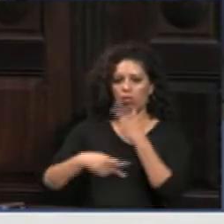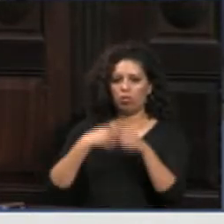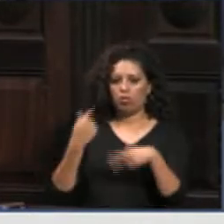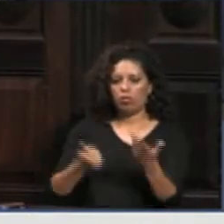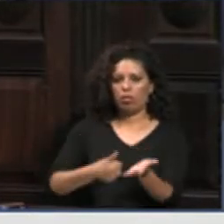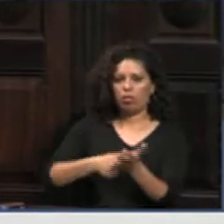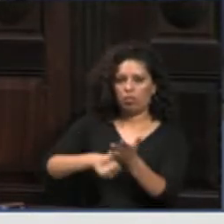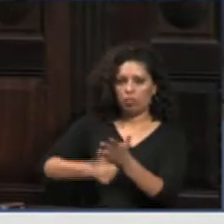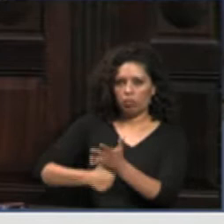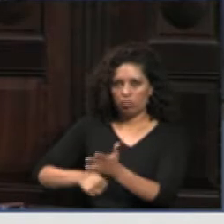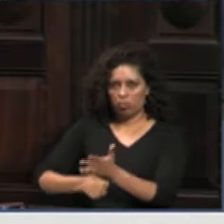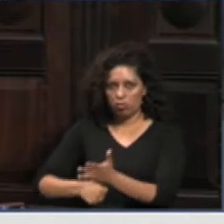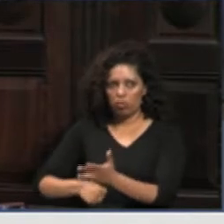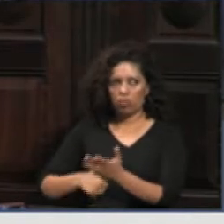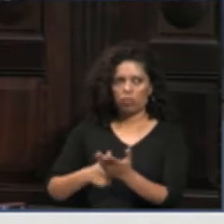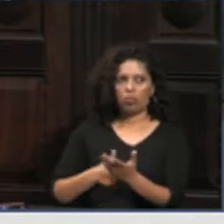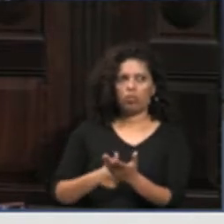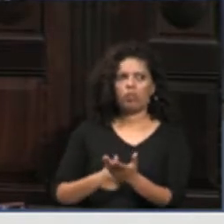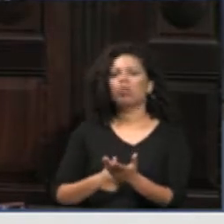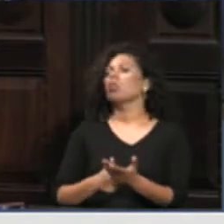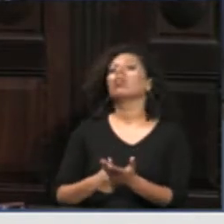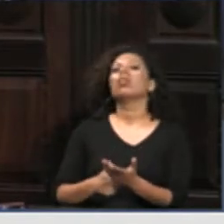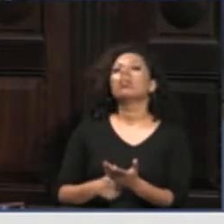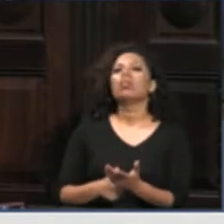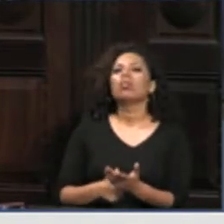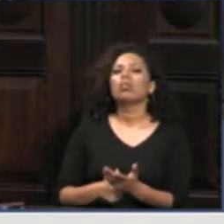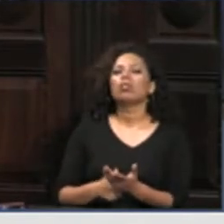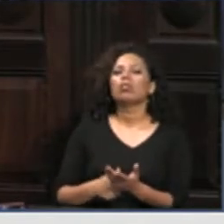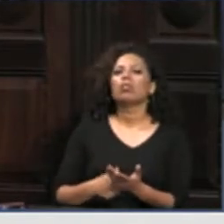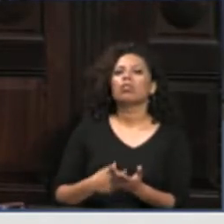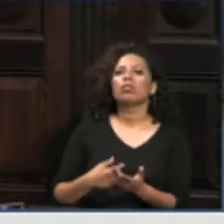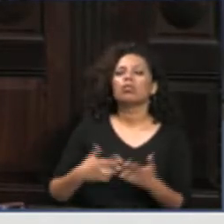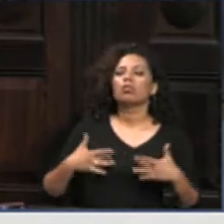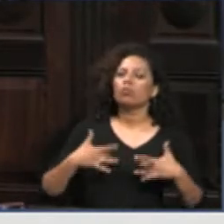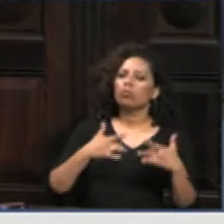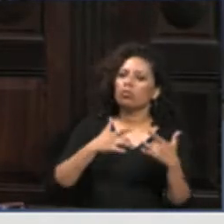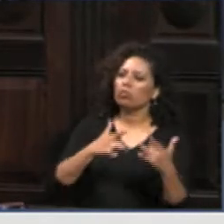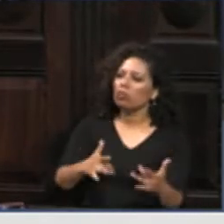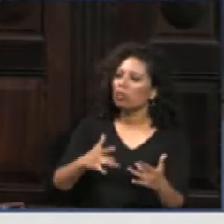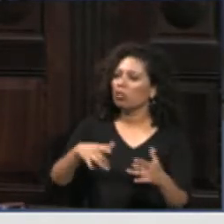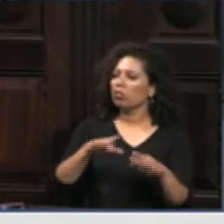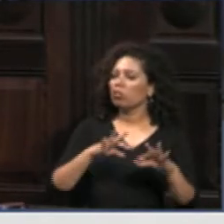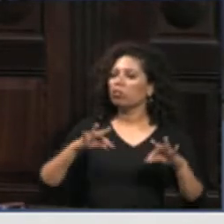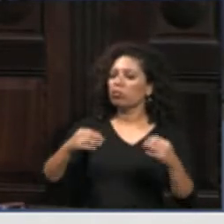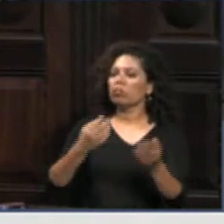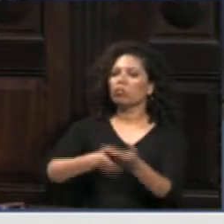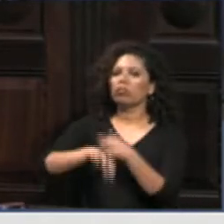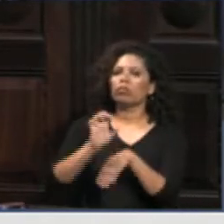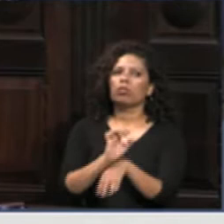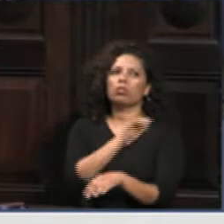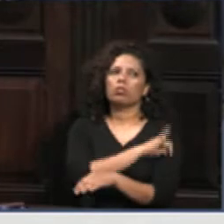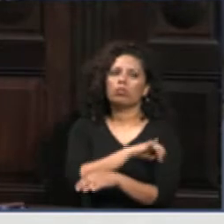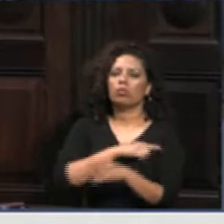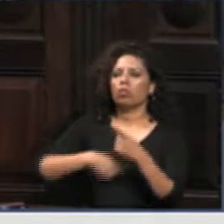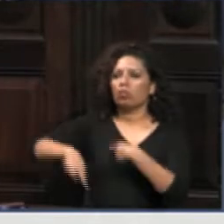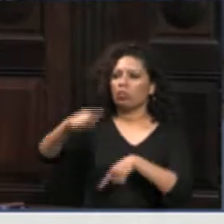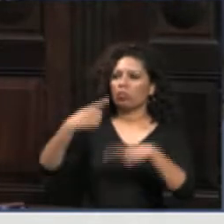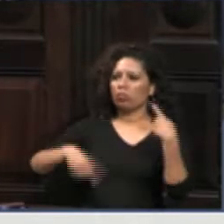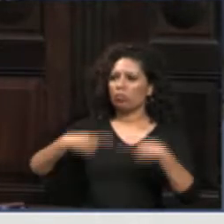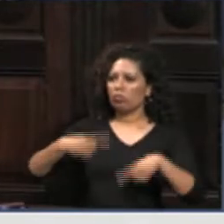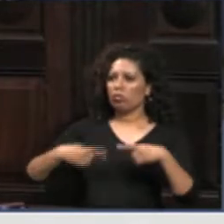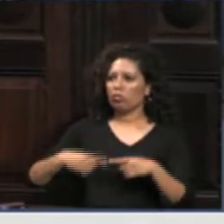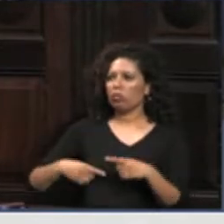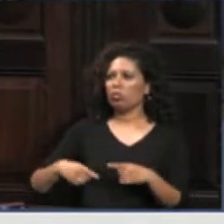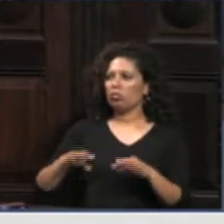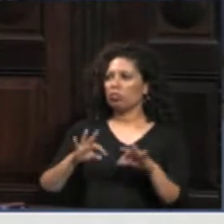de identificação funcional para brigadistas voluntários de incêndios no âmbito do Estado do Rio de Janeiro e da outras providências. Em discussão, não havendo que queira